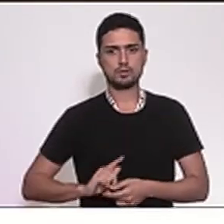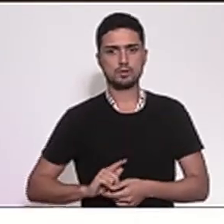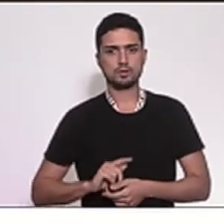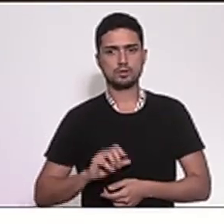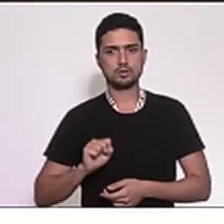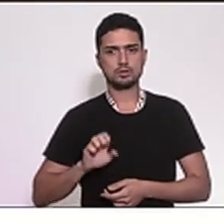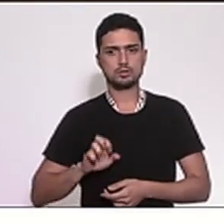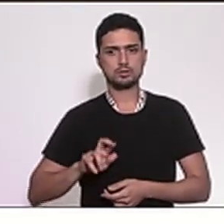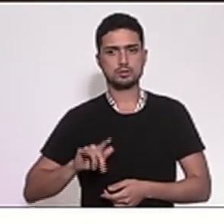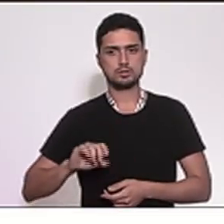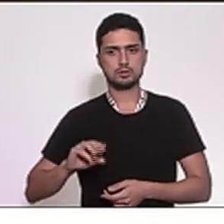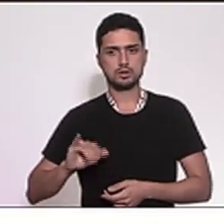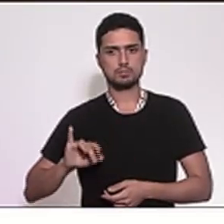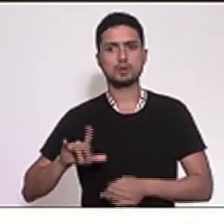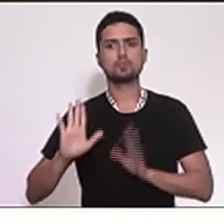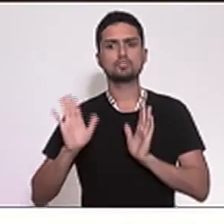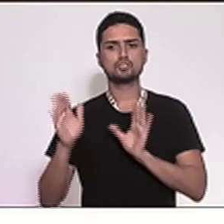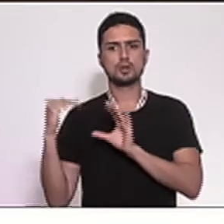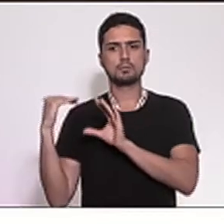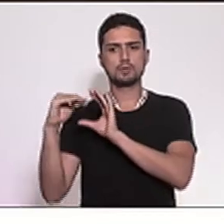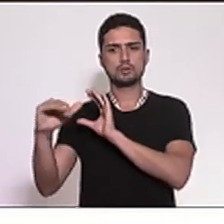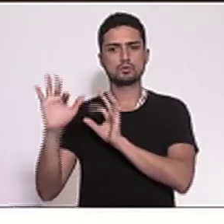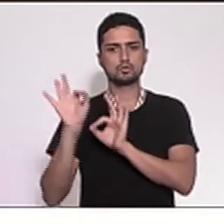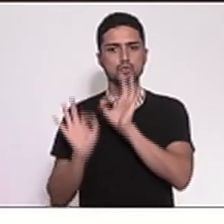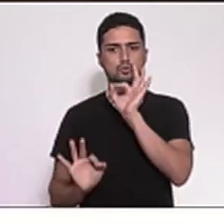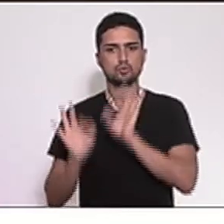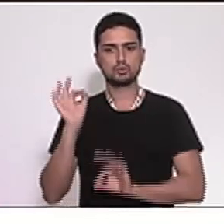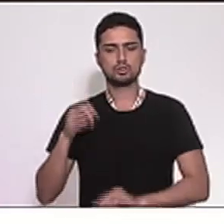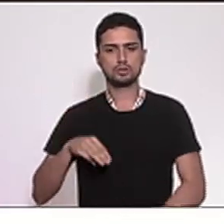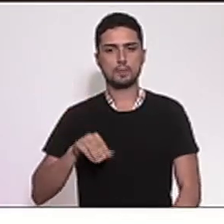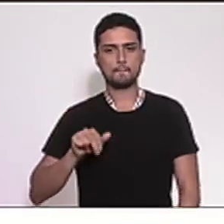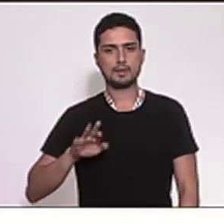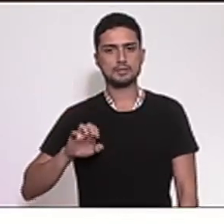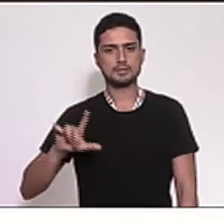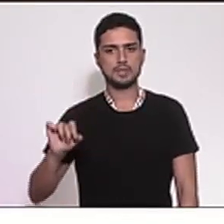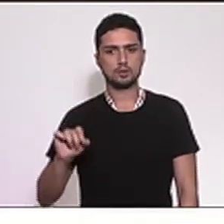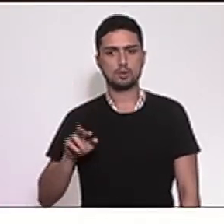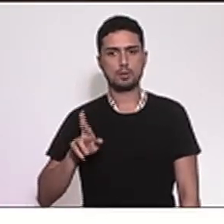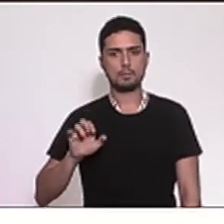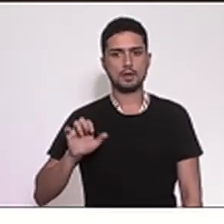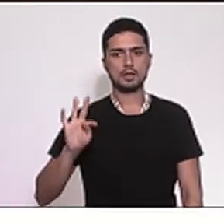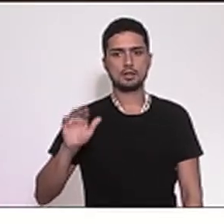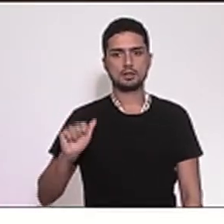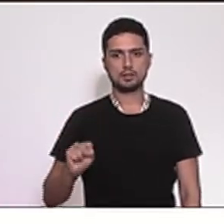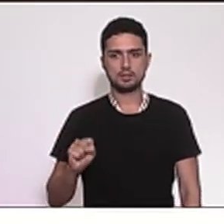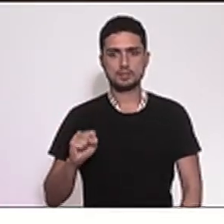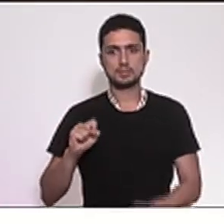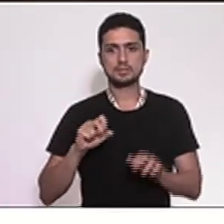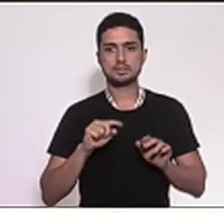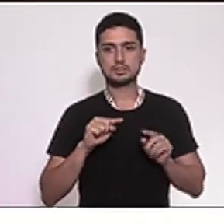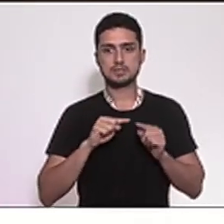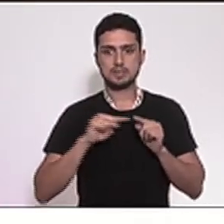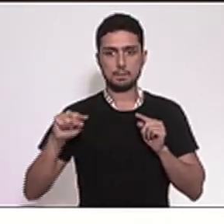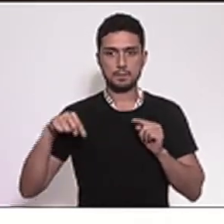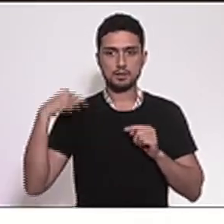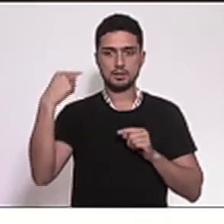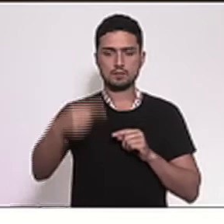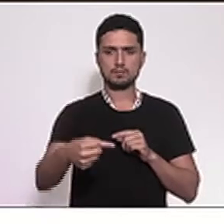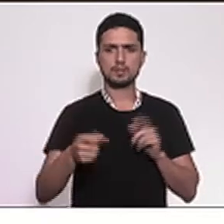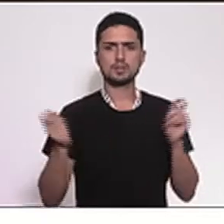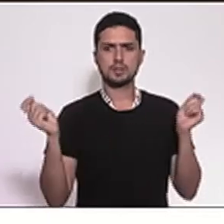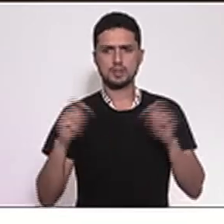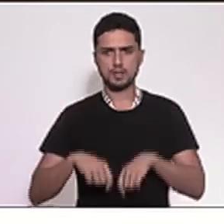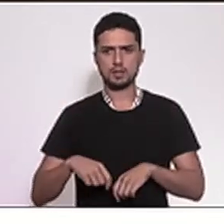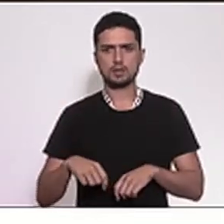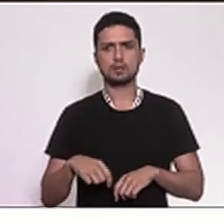já encaminhamos ao juiz Marcelo Bretas o pedido de autorização para que na semana que vem seja realizada